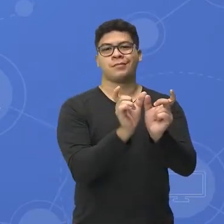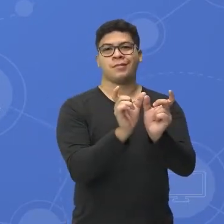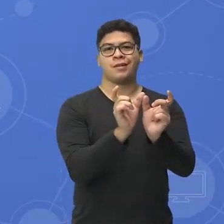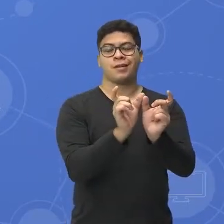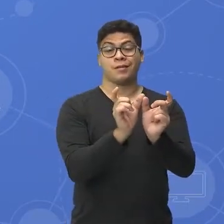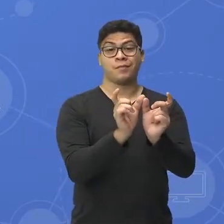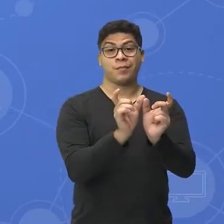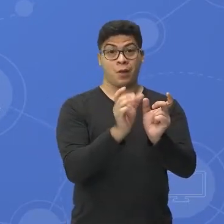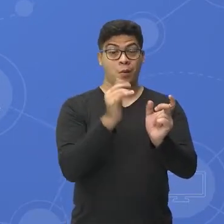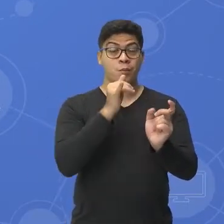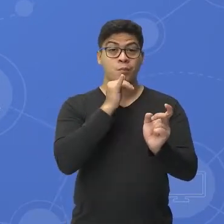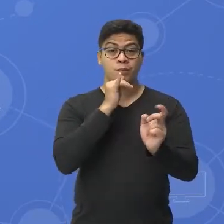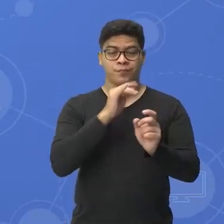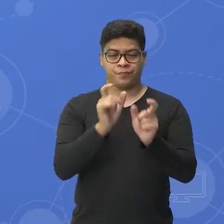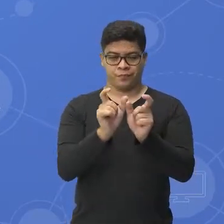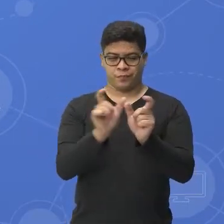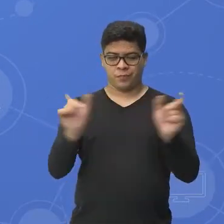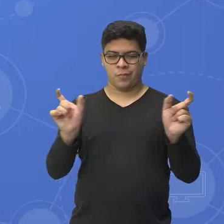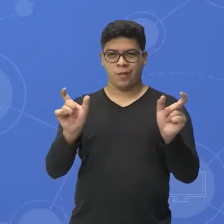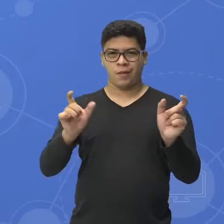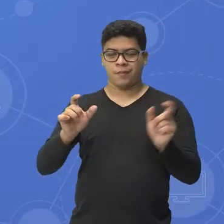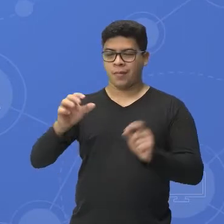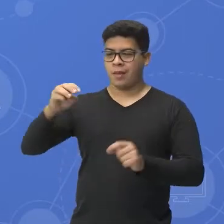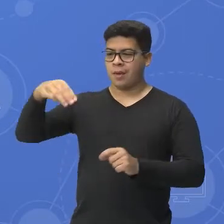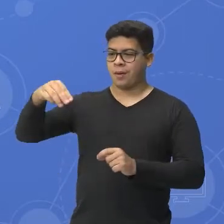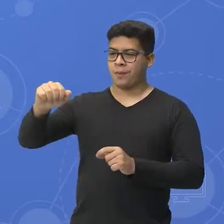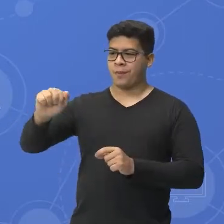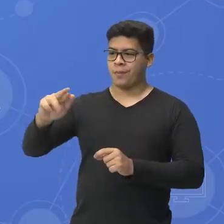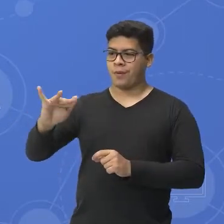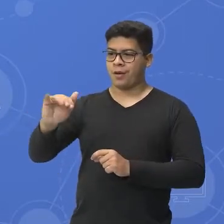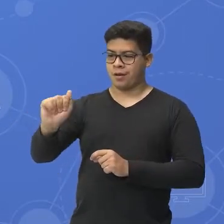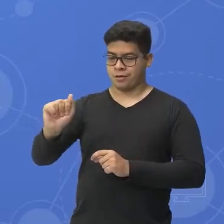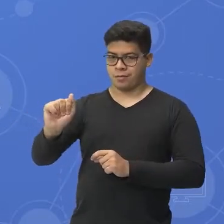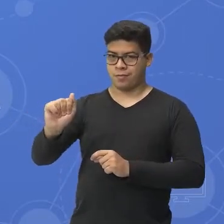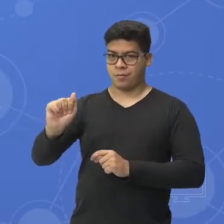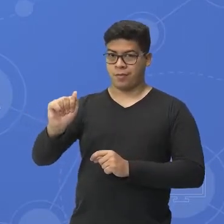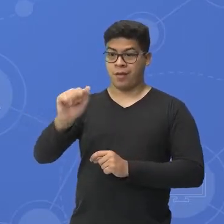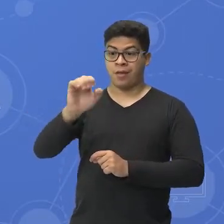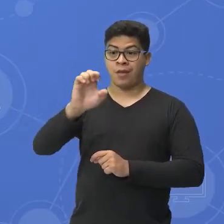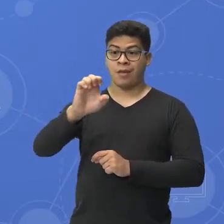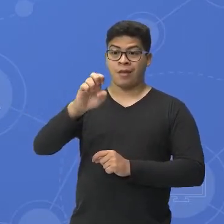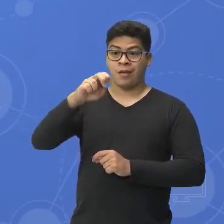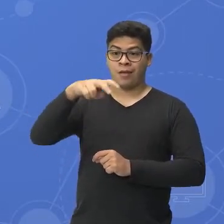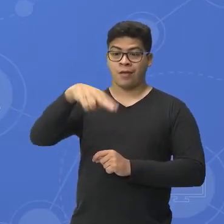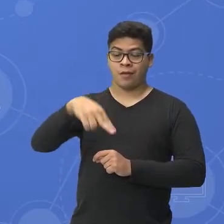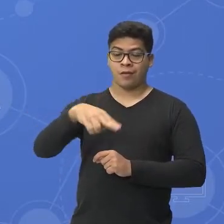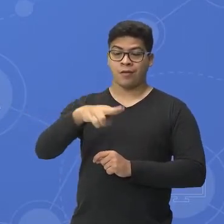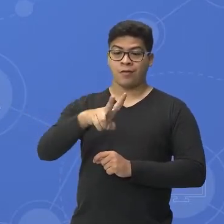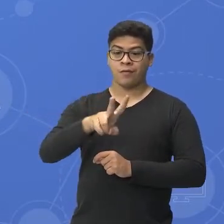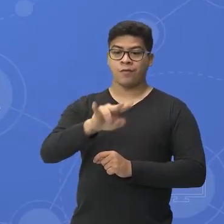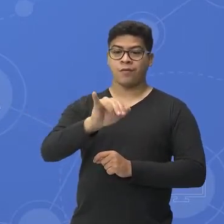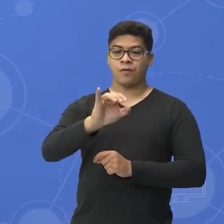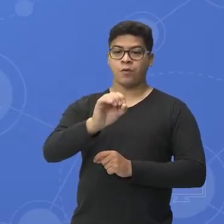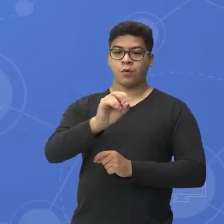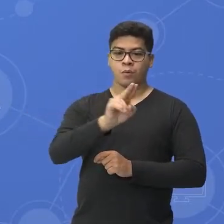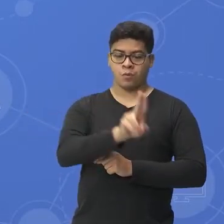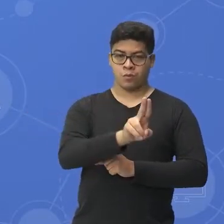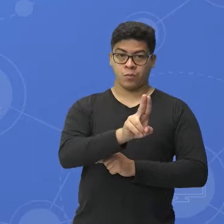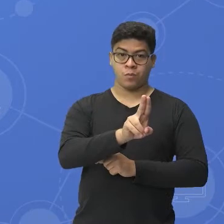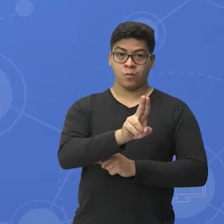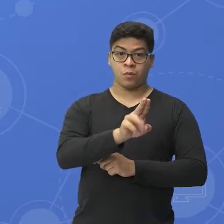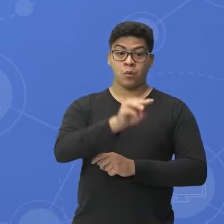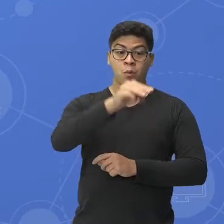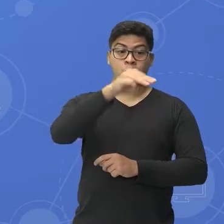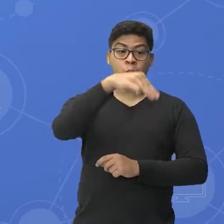complemento direto, tá certo? Então temos na nossa língua espanhola também esse complemento direto, esse complemento de